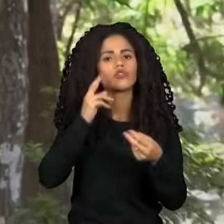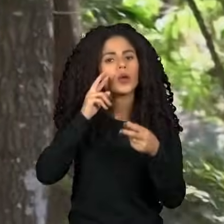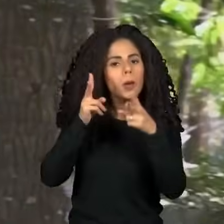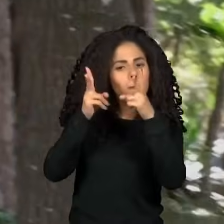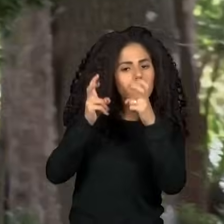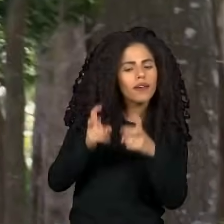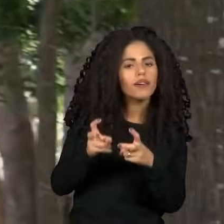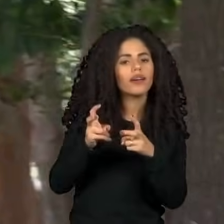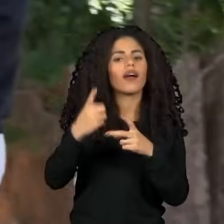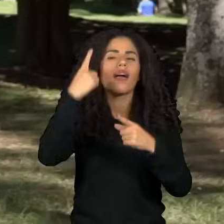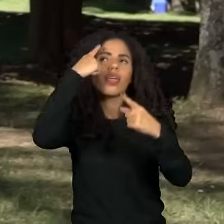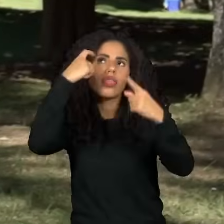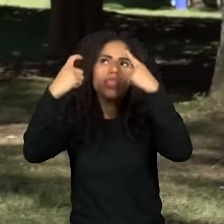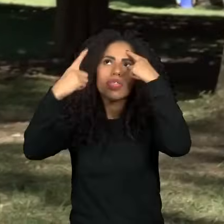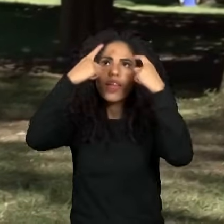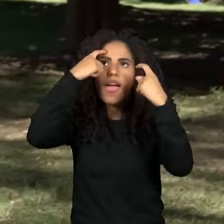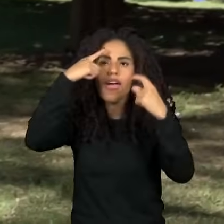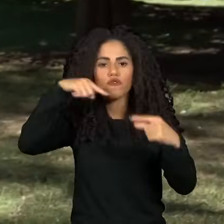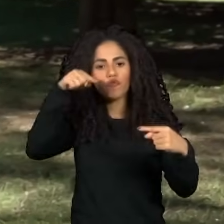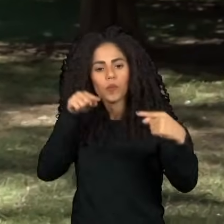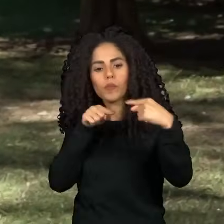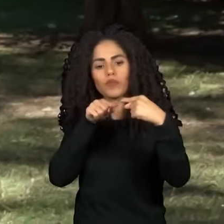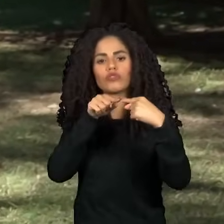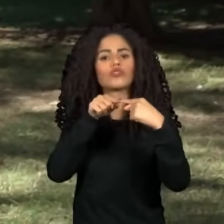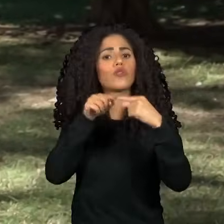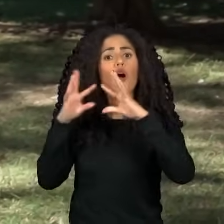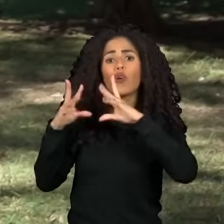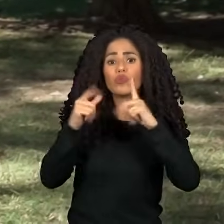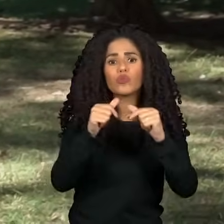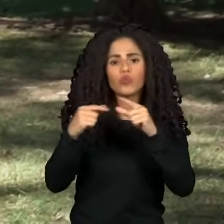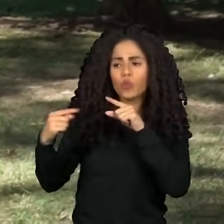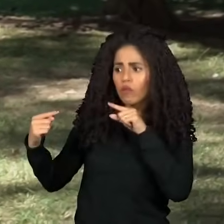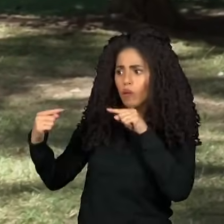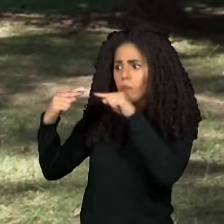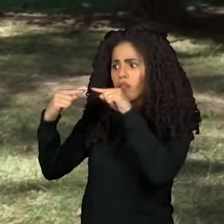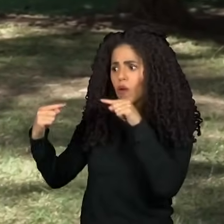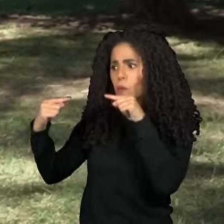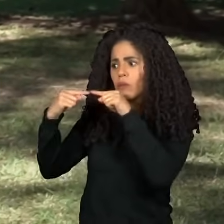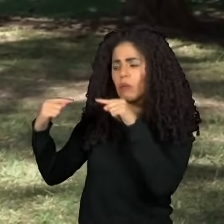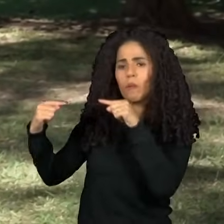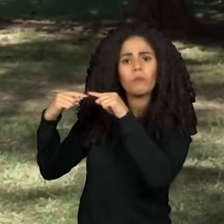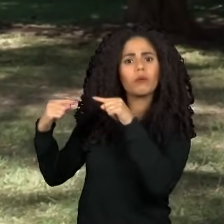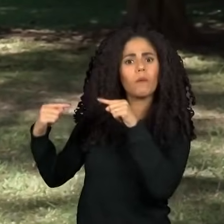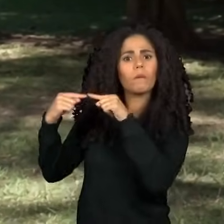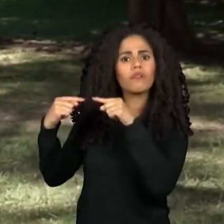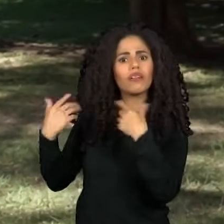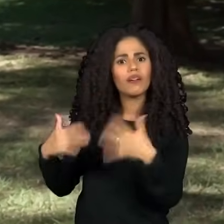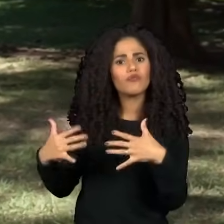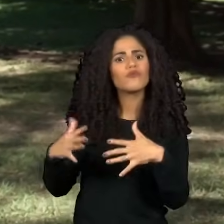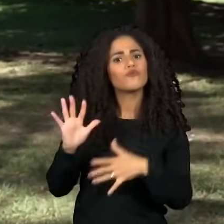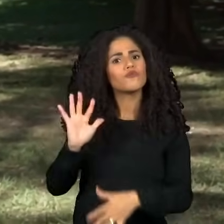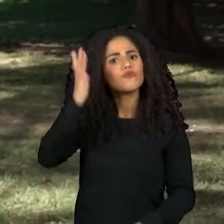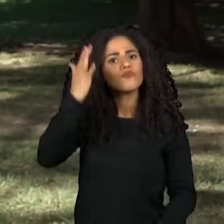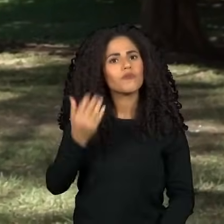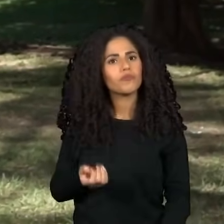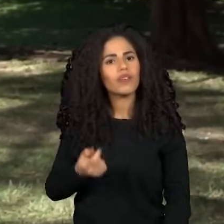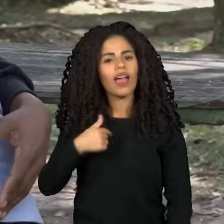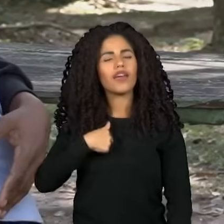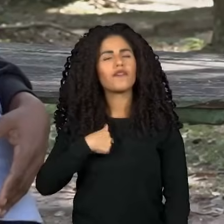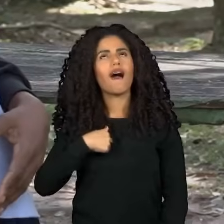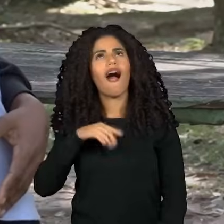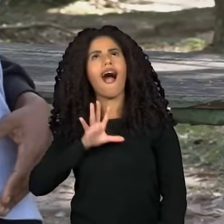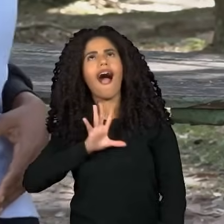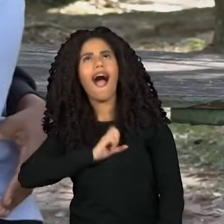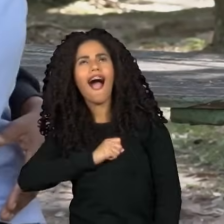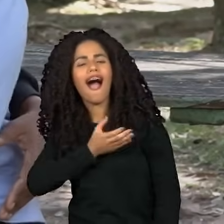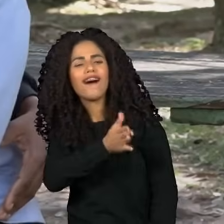nossas ideias, que os nossos objetivos, tudo tinha essa conexão que a gente fez acontecer, né? Eu amo essa mulher, eu